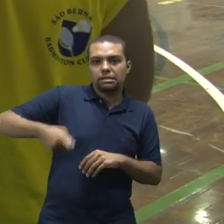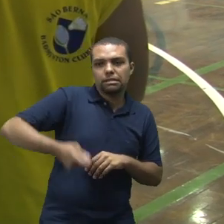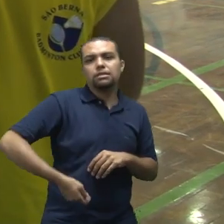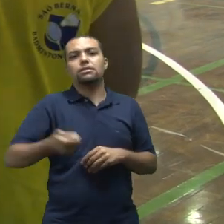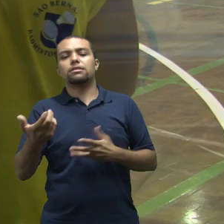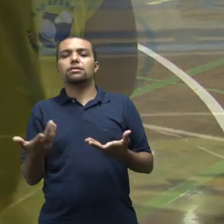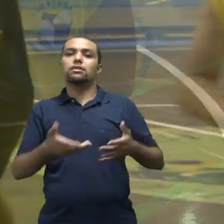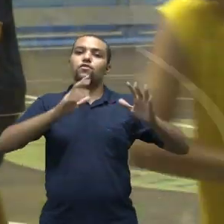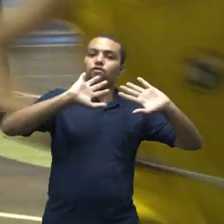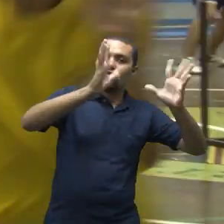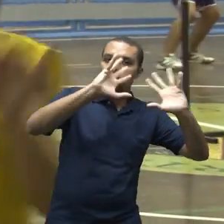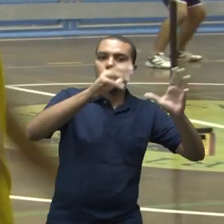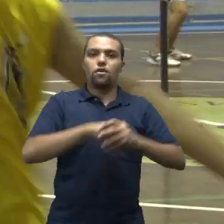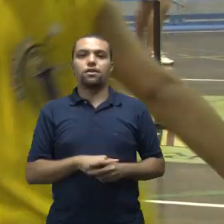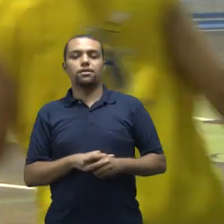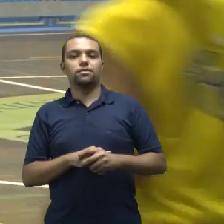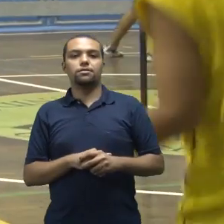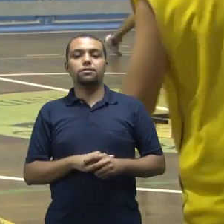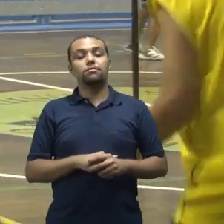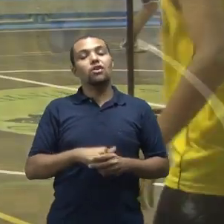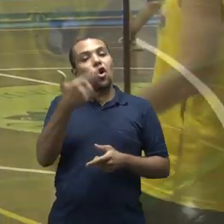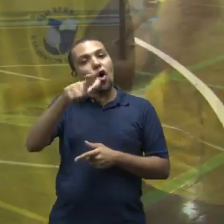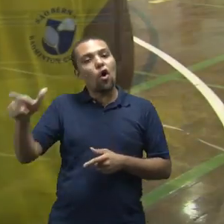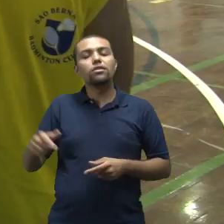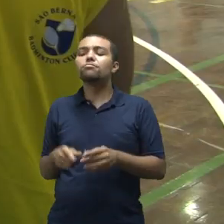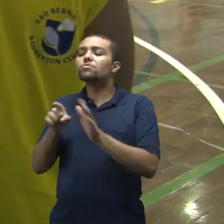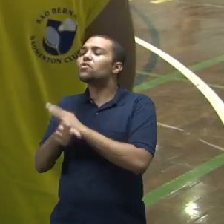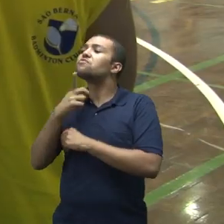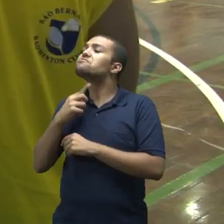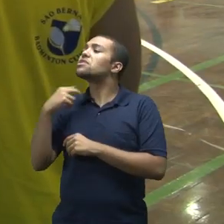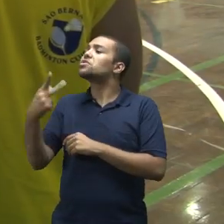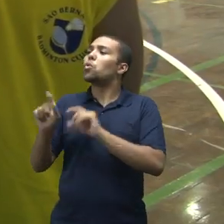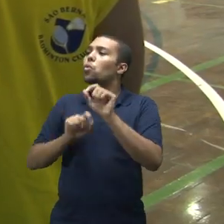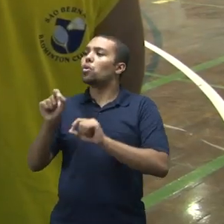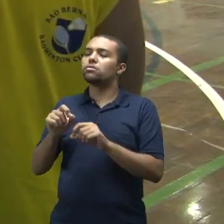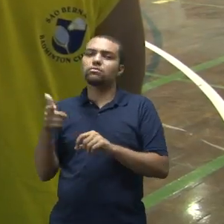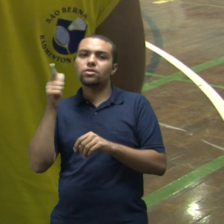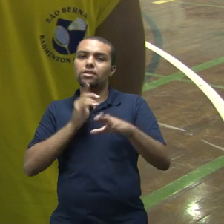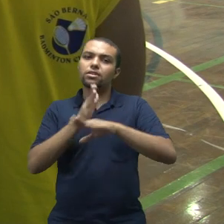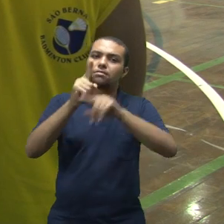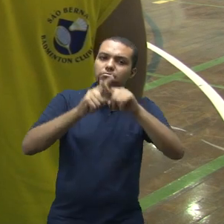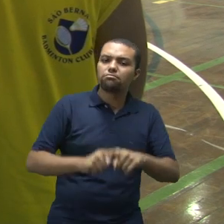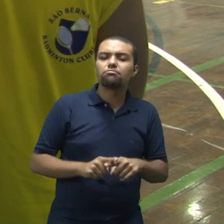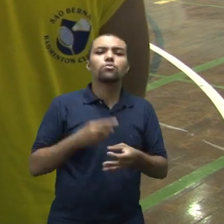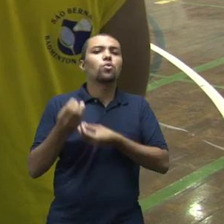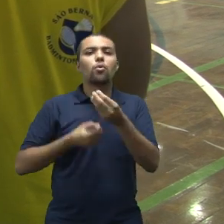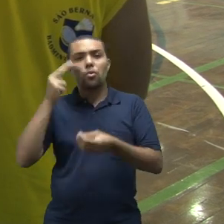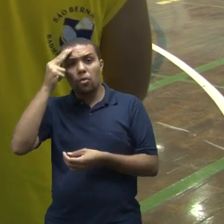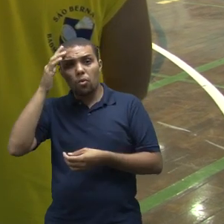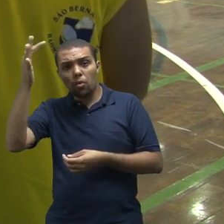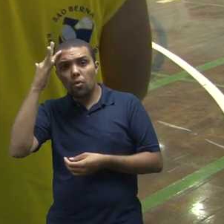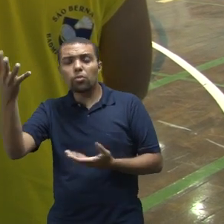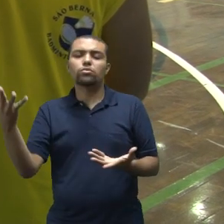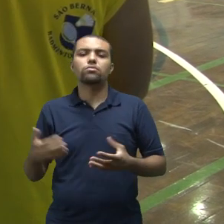tênis, vôlei e mais alguns. Qual que é a sua vontade, hein, Gabriel? É disputar um grande campeonato? Qual é o seu